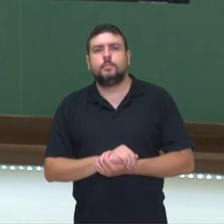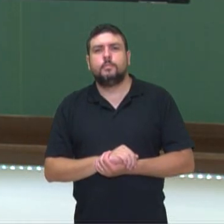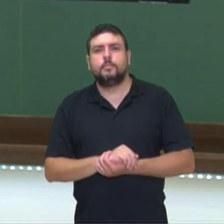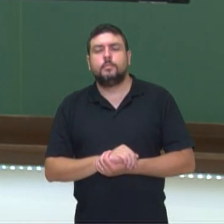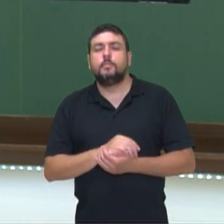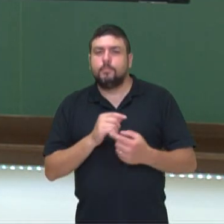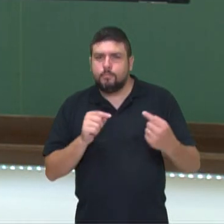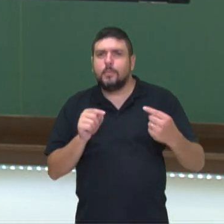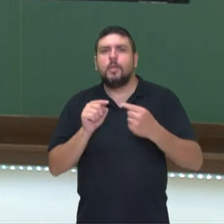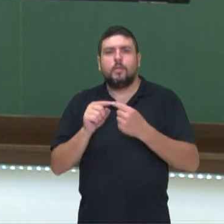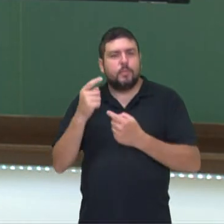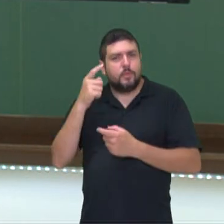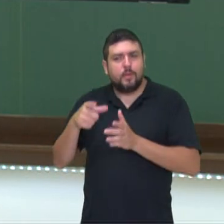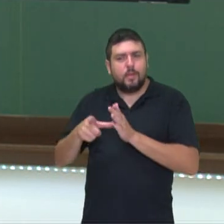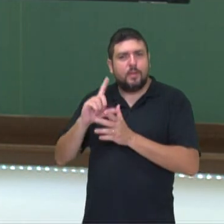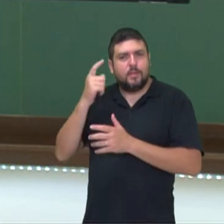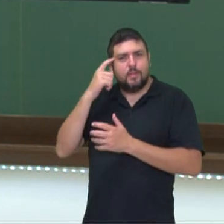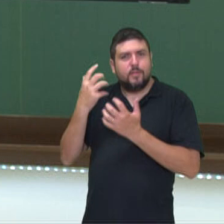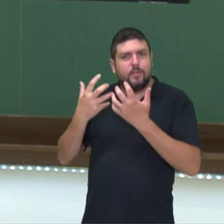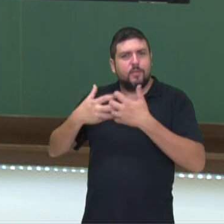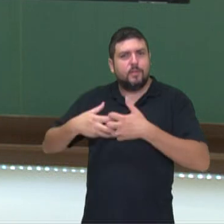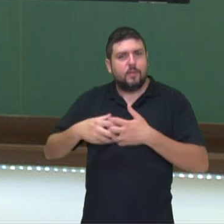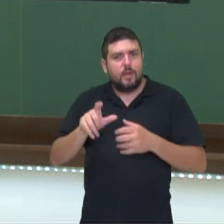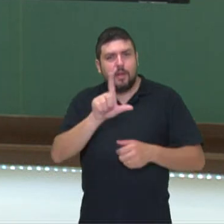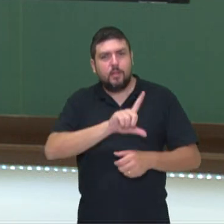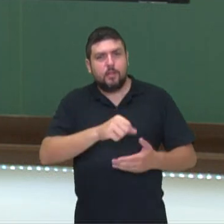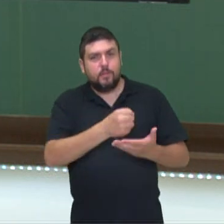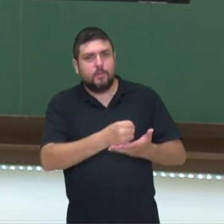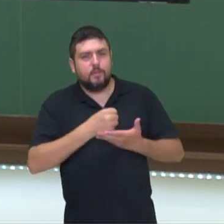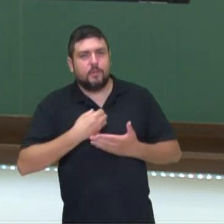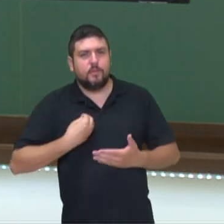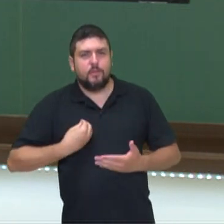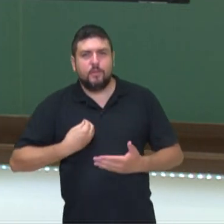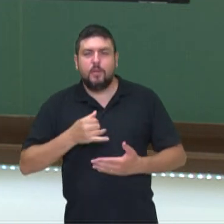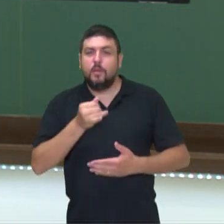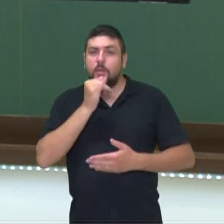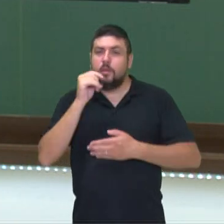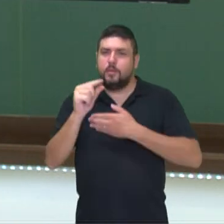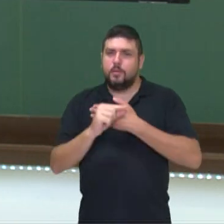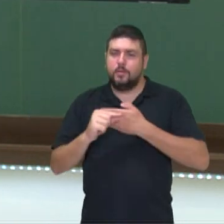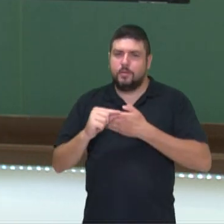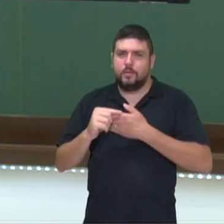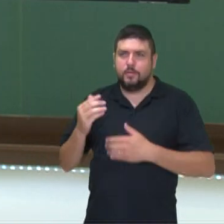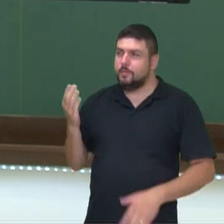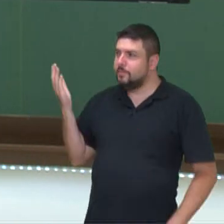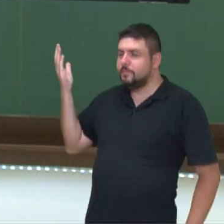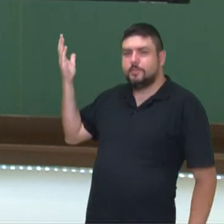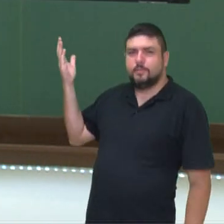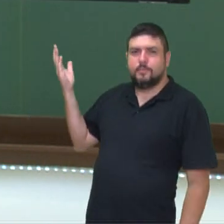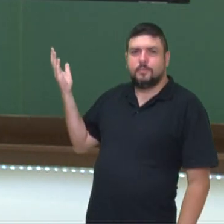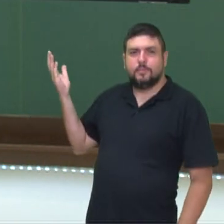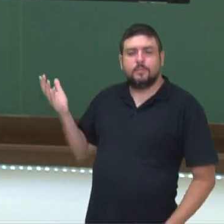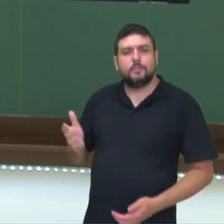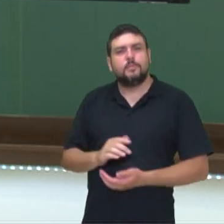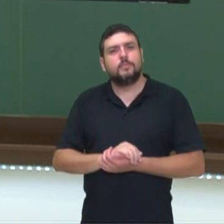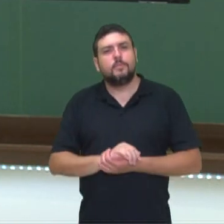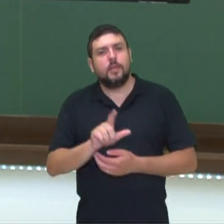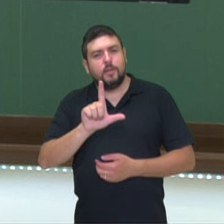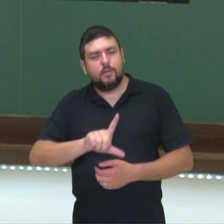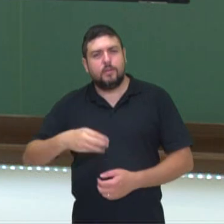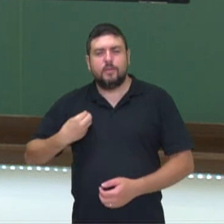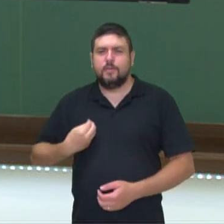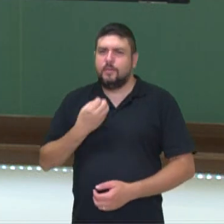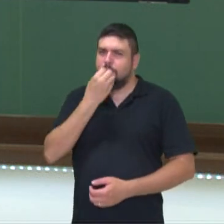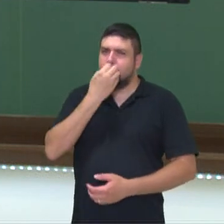inicial. Sim, a literatura ajuda as pessoas a viver. Nós temos um exemplo de um escritor. Através da literatura, ele vive muito